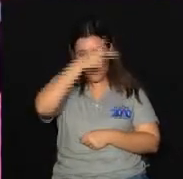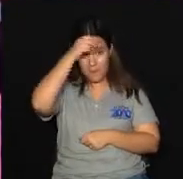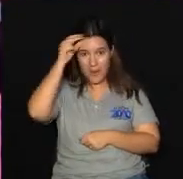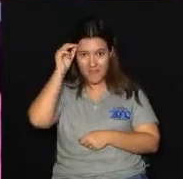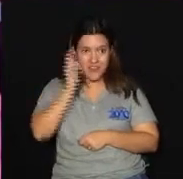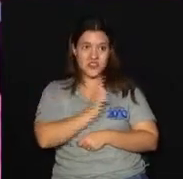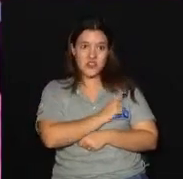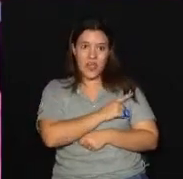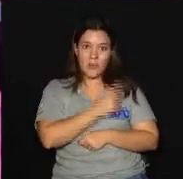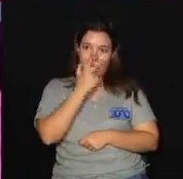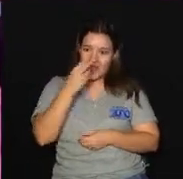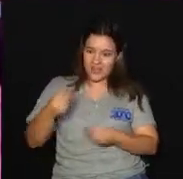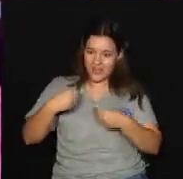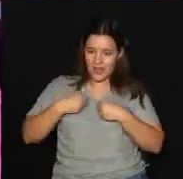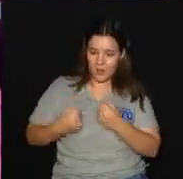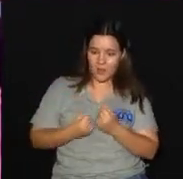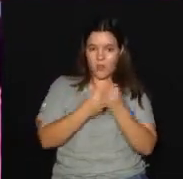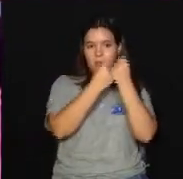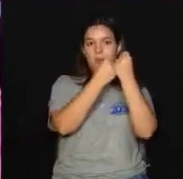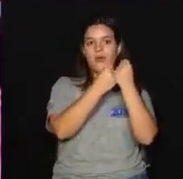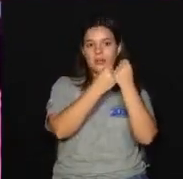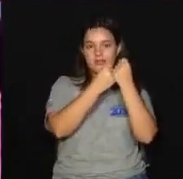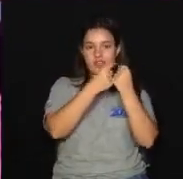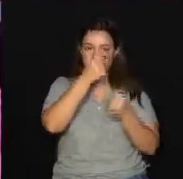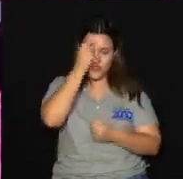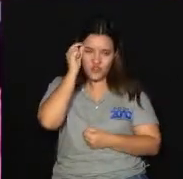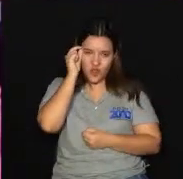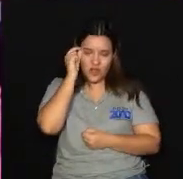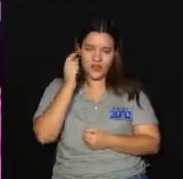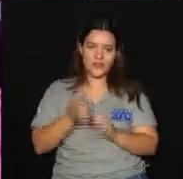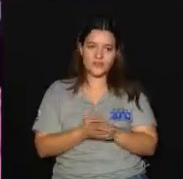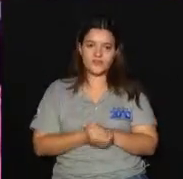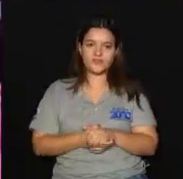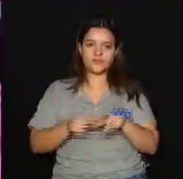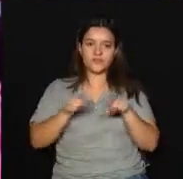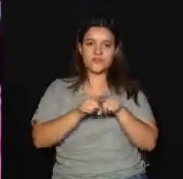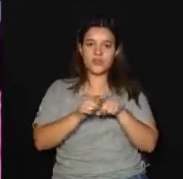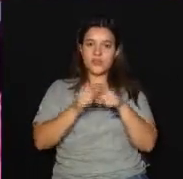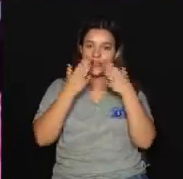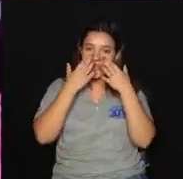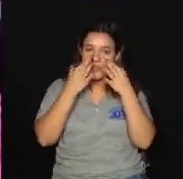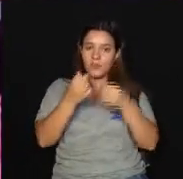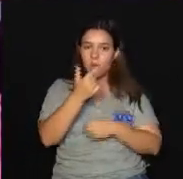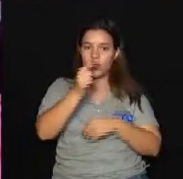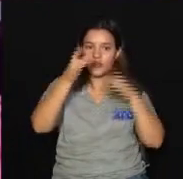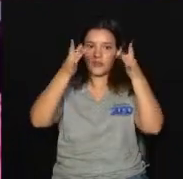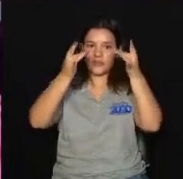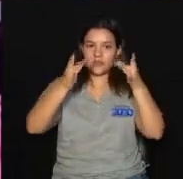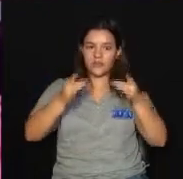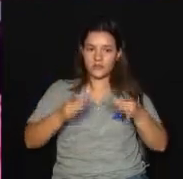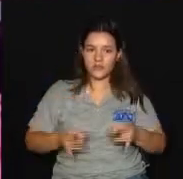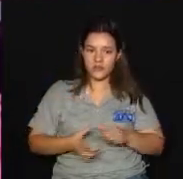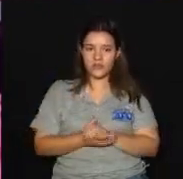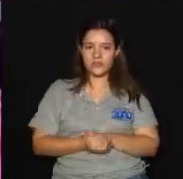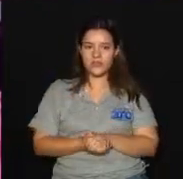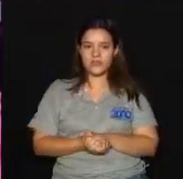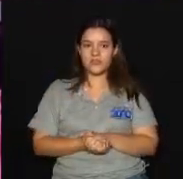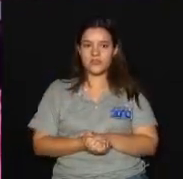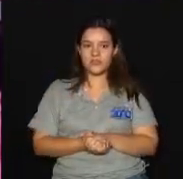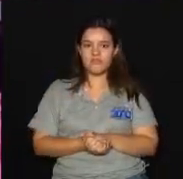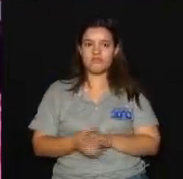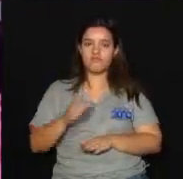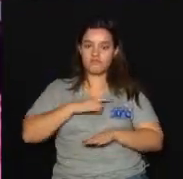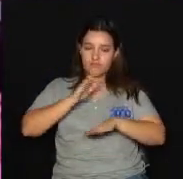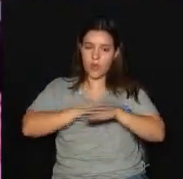do atual gestor. Olha, então isso vai ter reflexo. Mas eu queria chamar a atenção para um outro detalhe. A direção